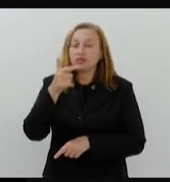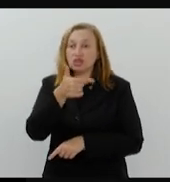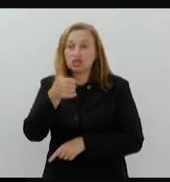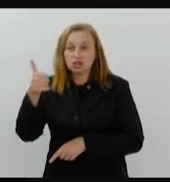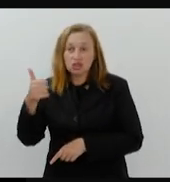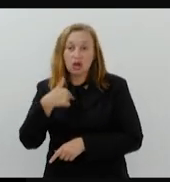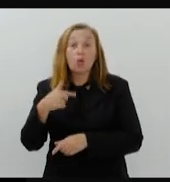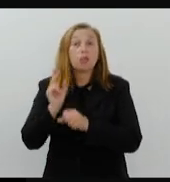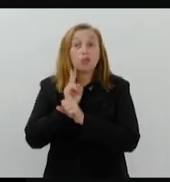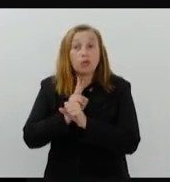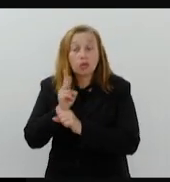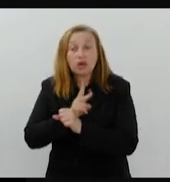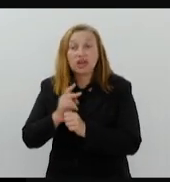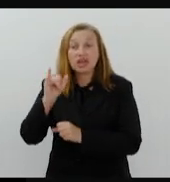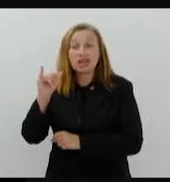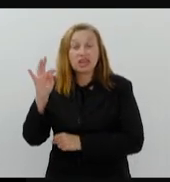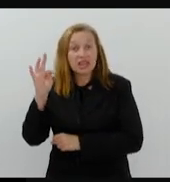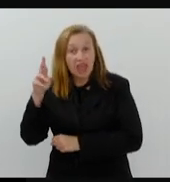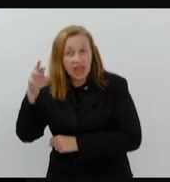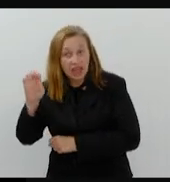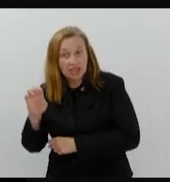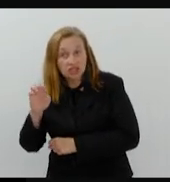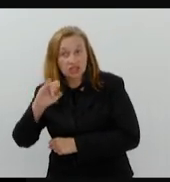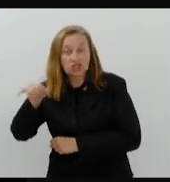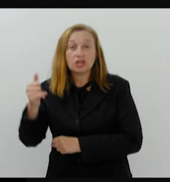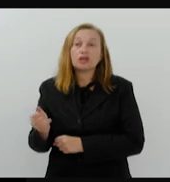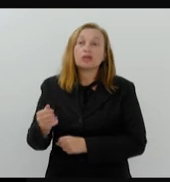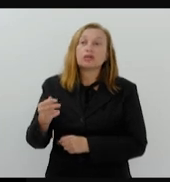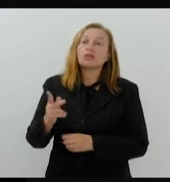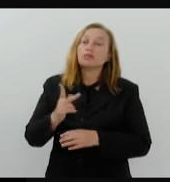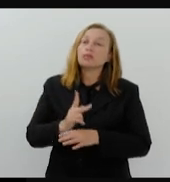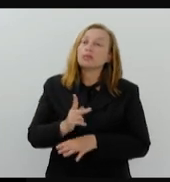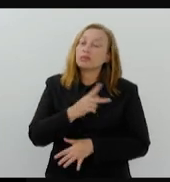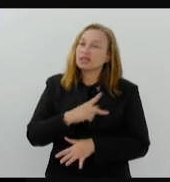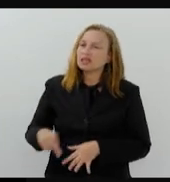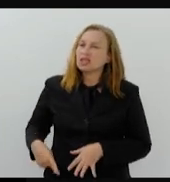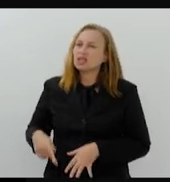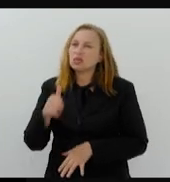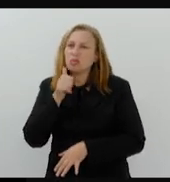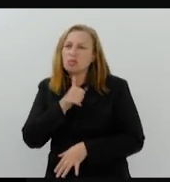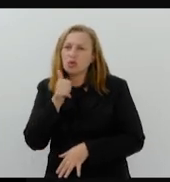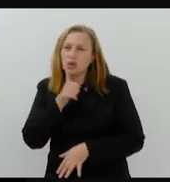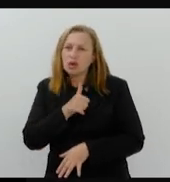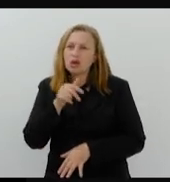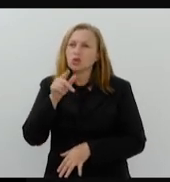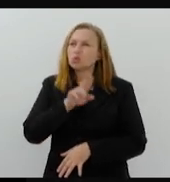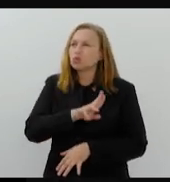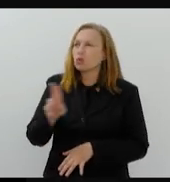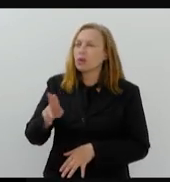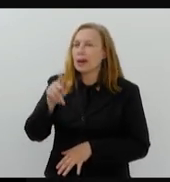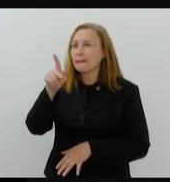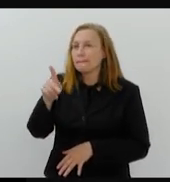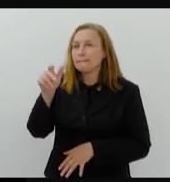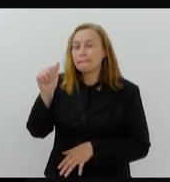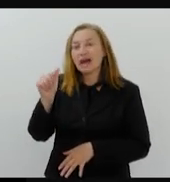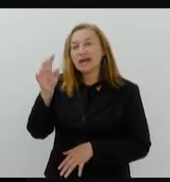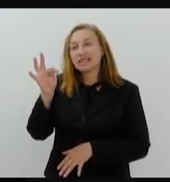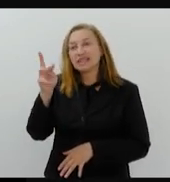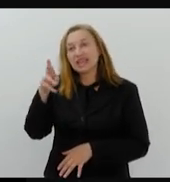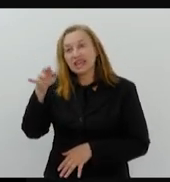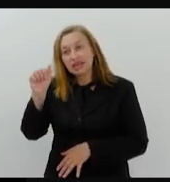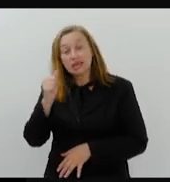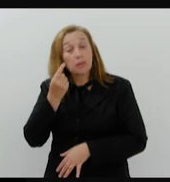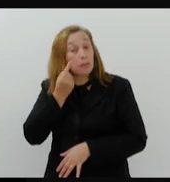eu procurei o ITERG sob a presidência de uma moça que acho que se chamava Patrícia, né? Inclusive